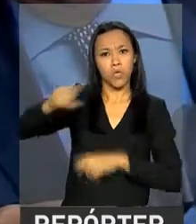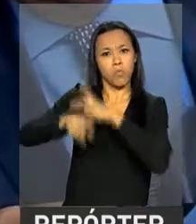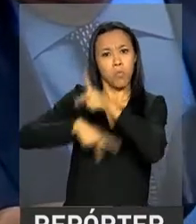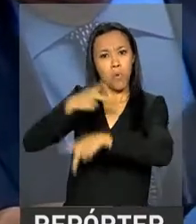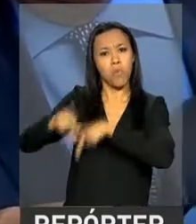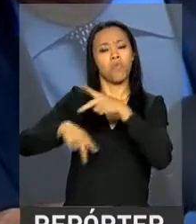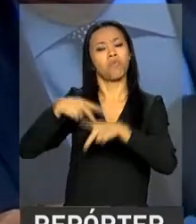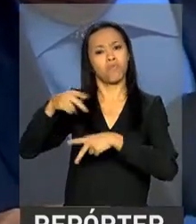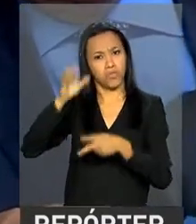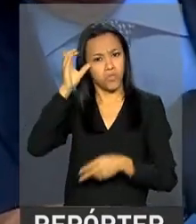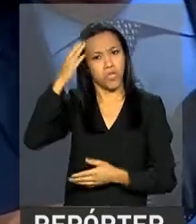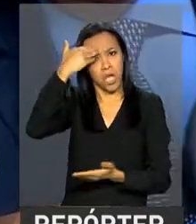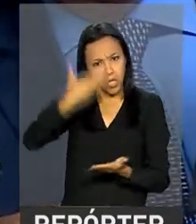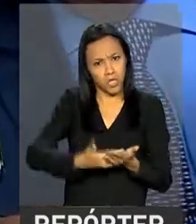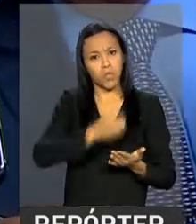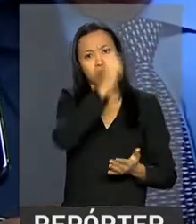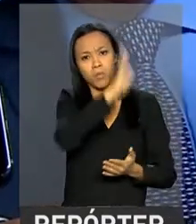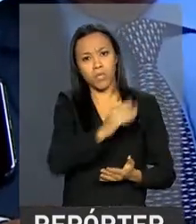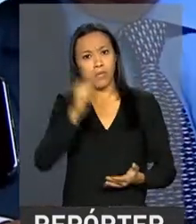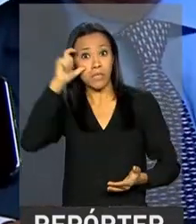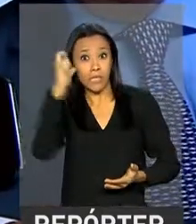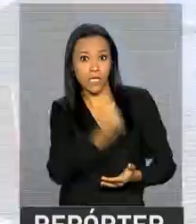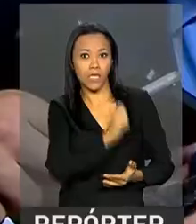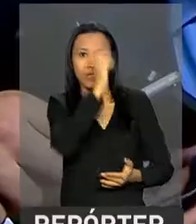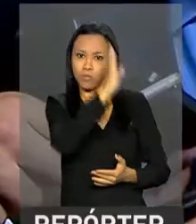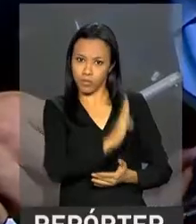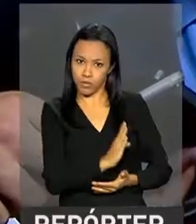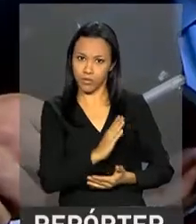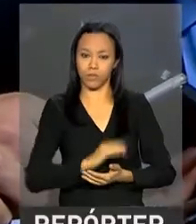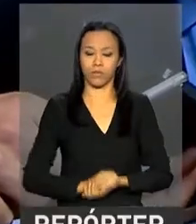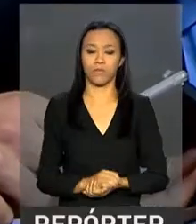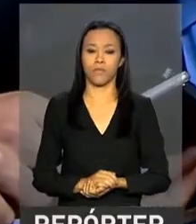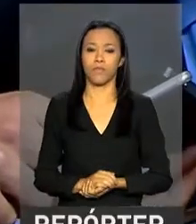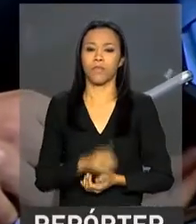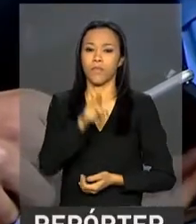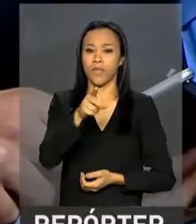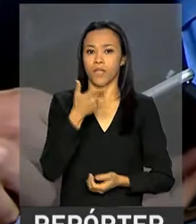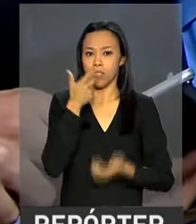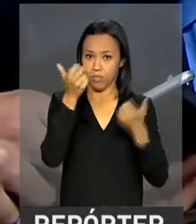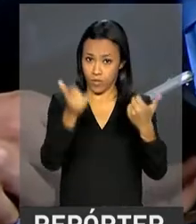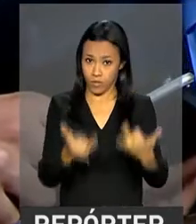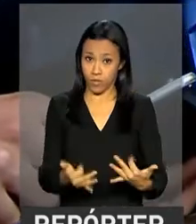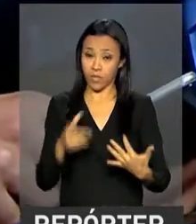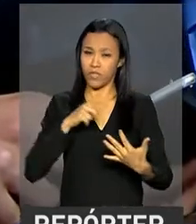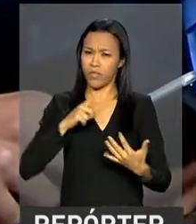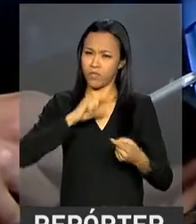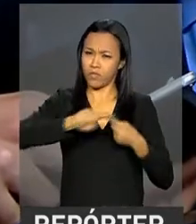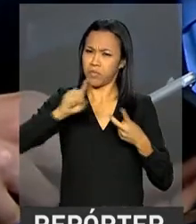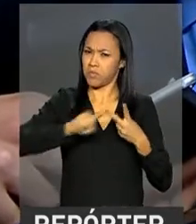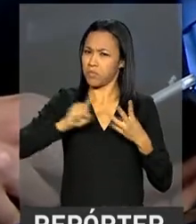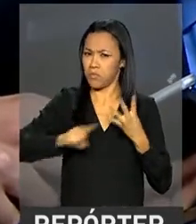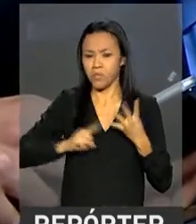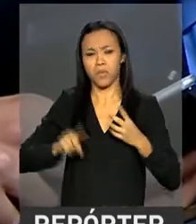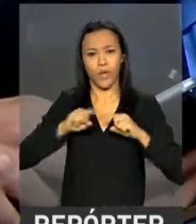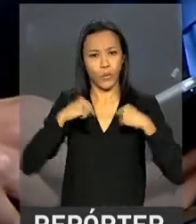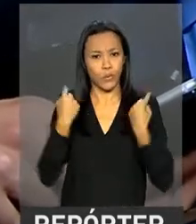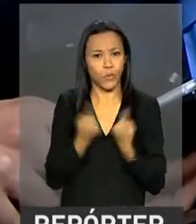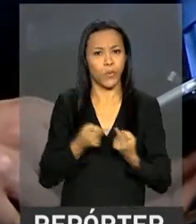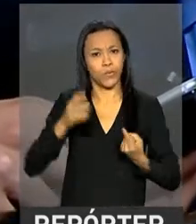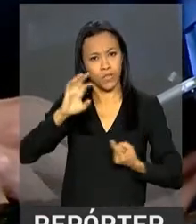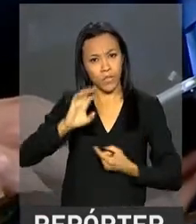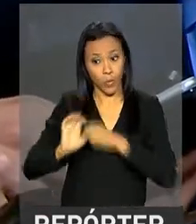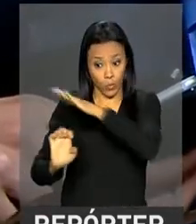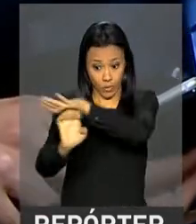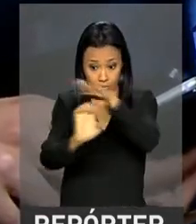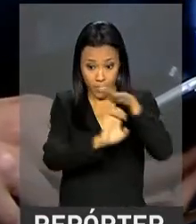e interesse em investir mais no país. Nós tivemos várias reuniões com empresários chineses, foram